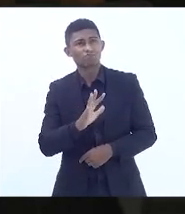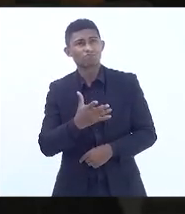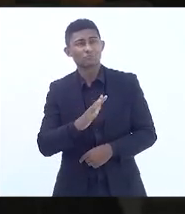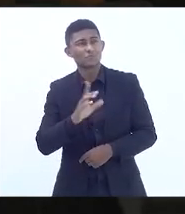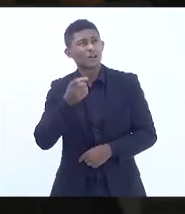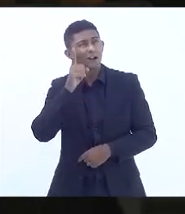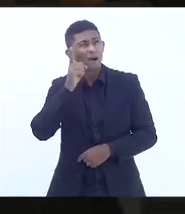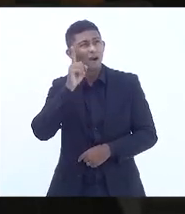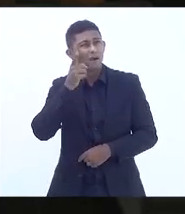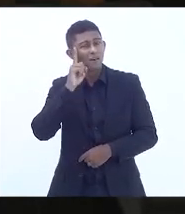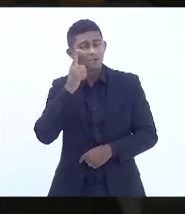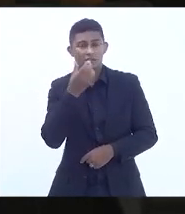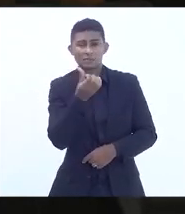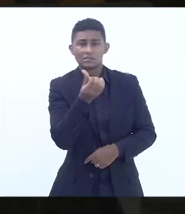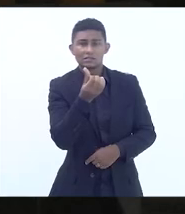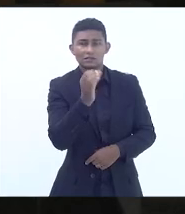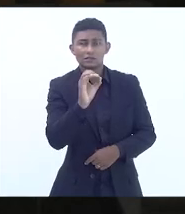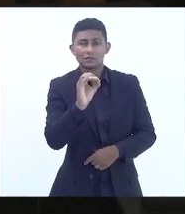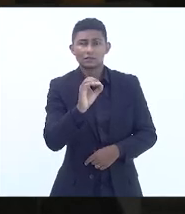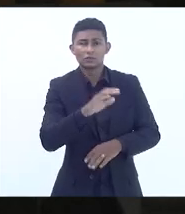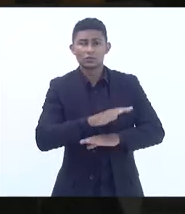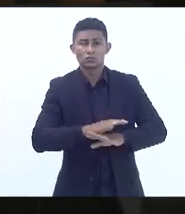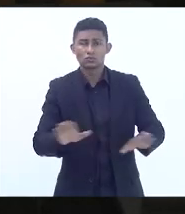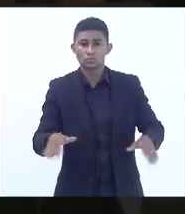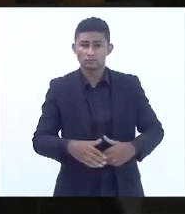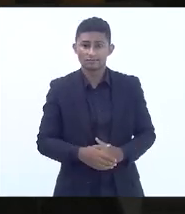60 dias. Daí